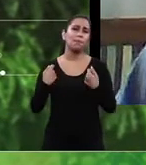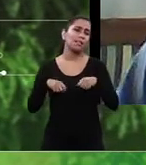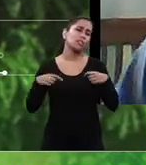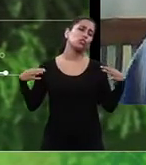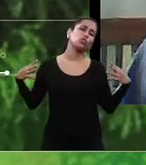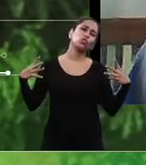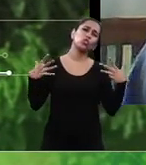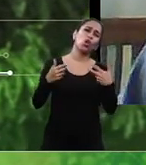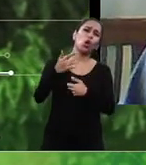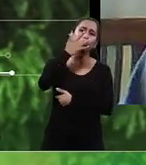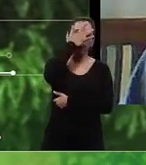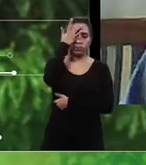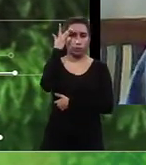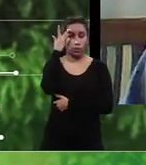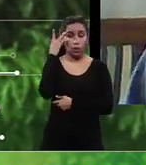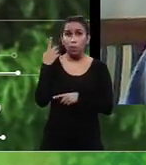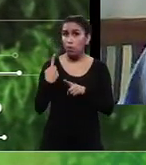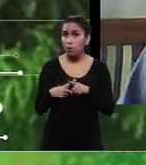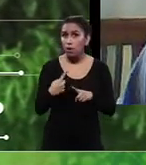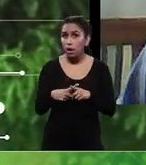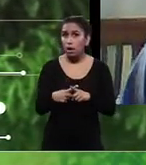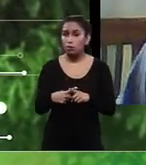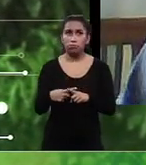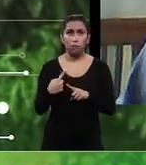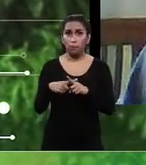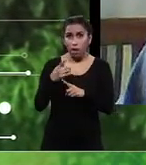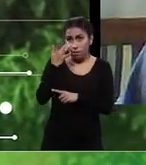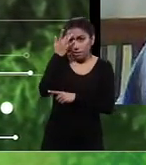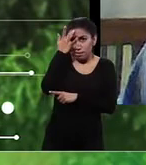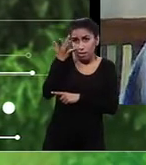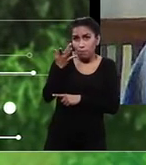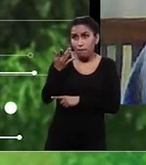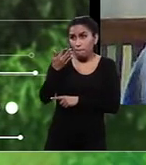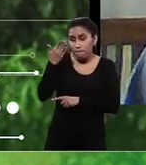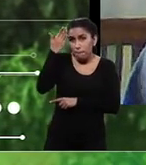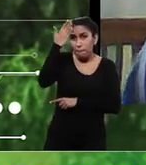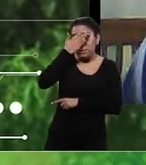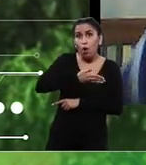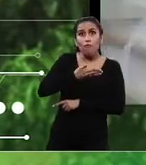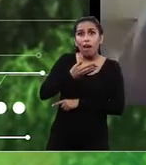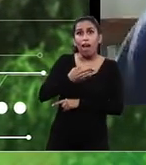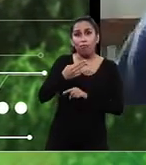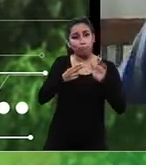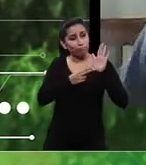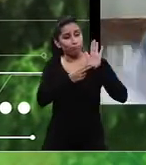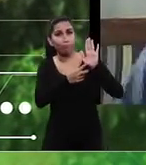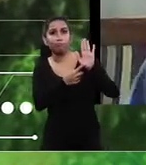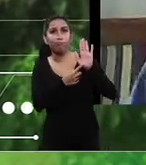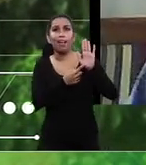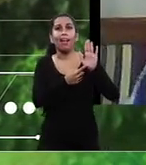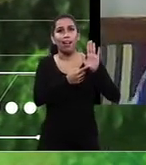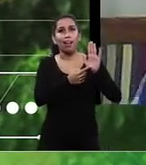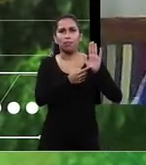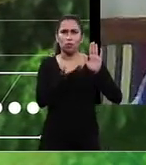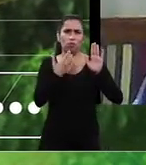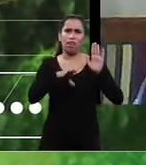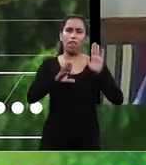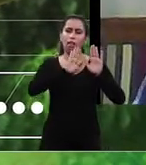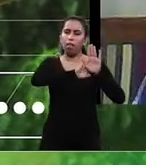todo mundo, porque é muito mais fácil comprovar aquilo que existe e a gente não quer esconder